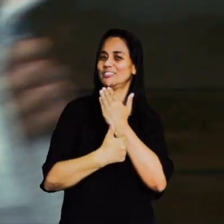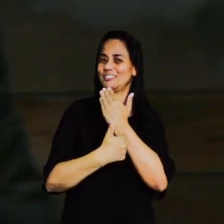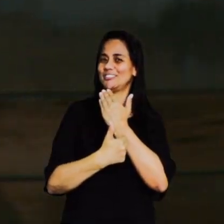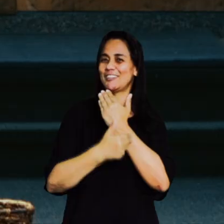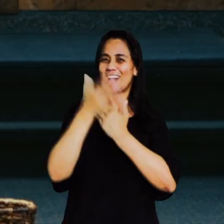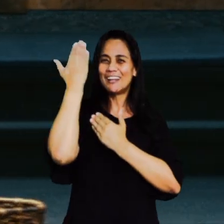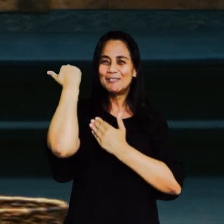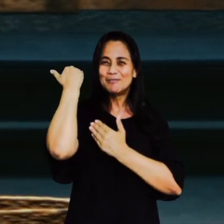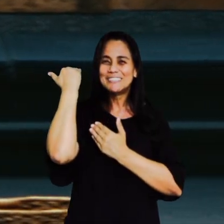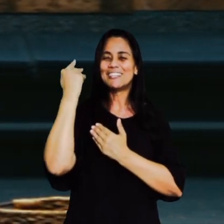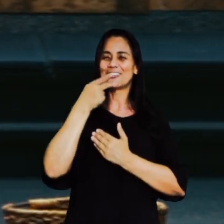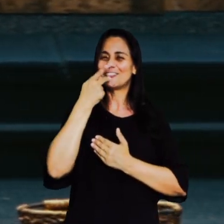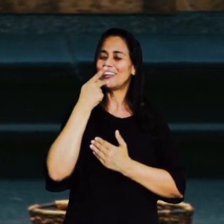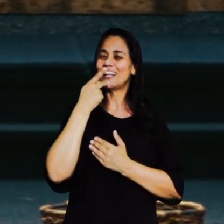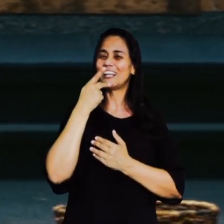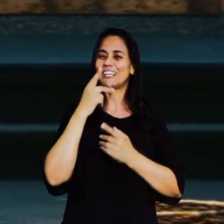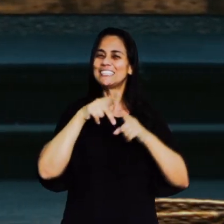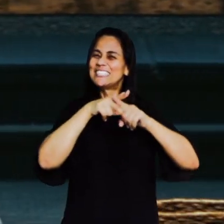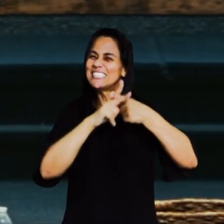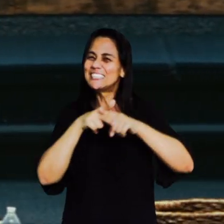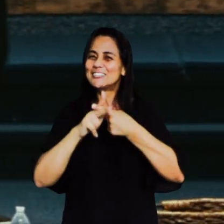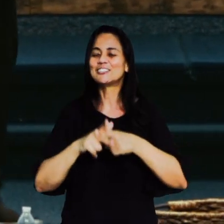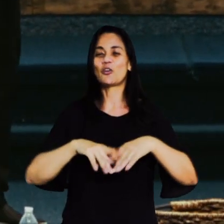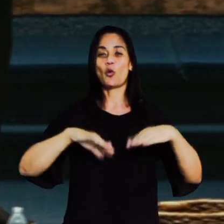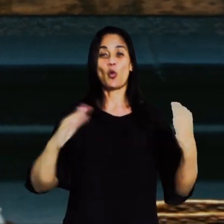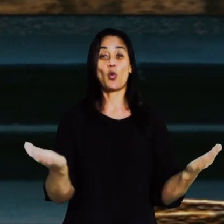Cirúrgica. Hoje eu tenho uma palavra